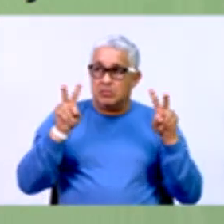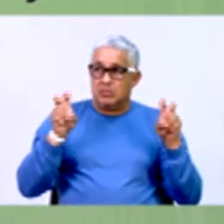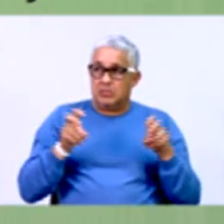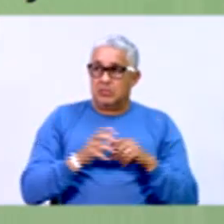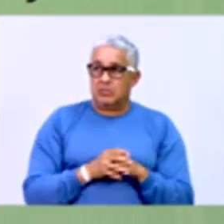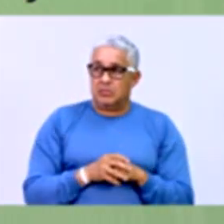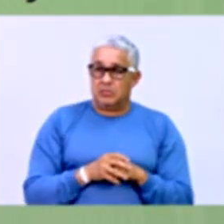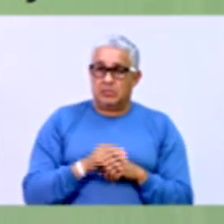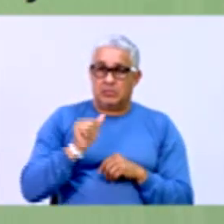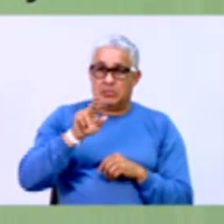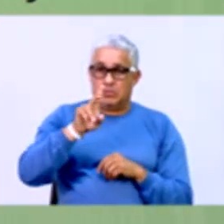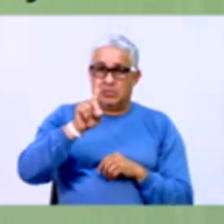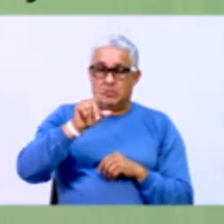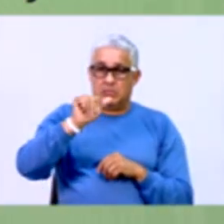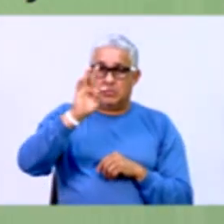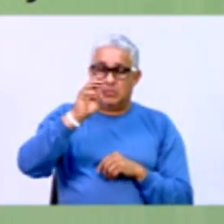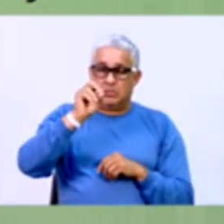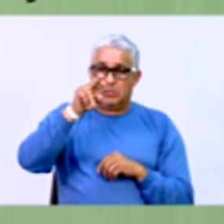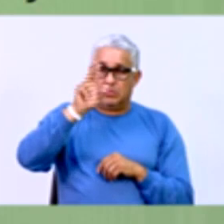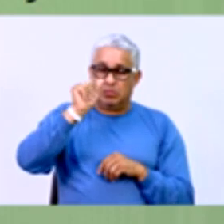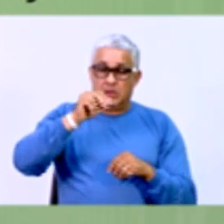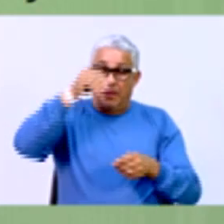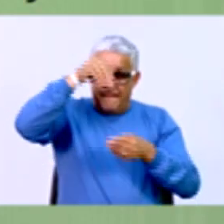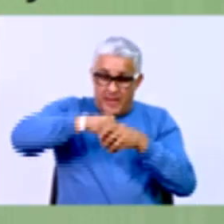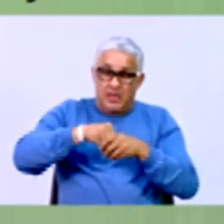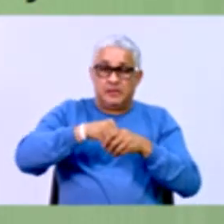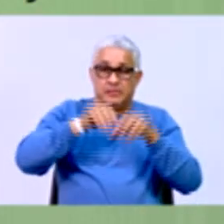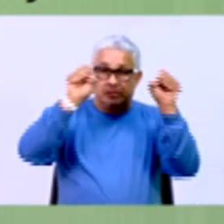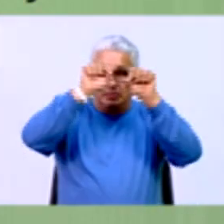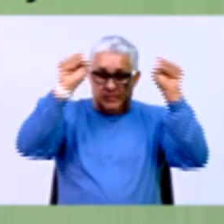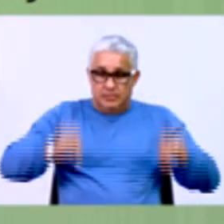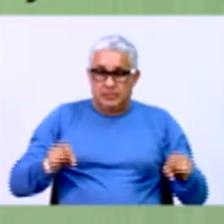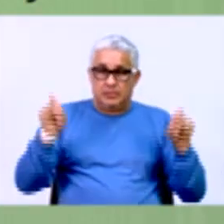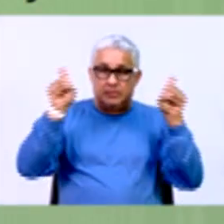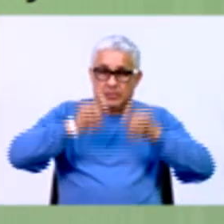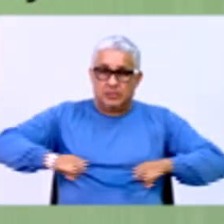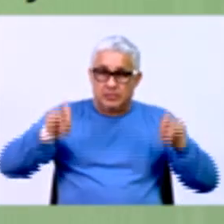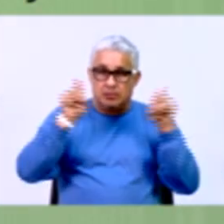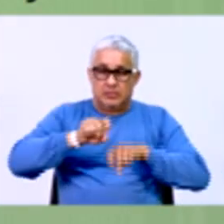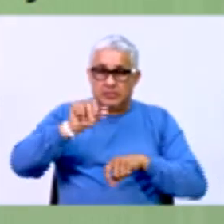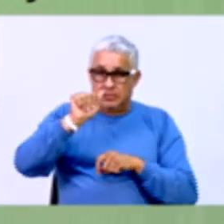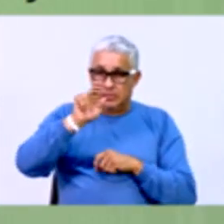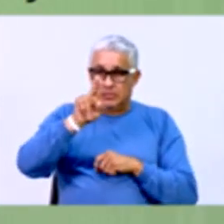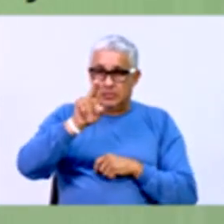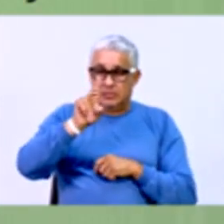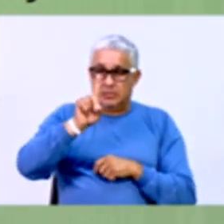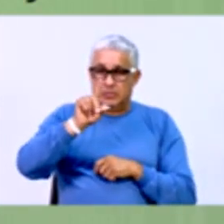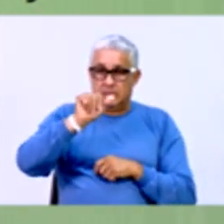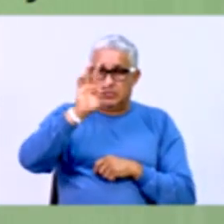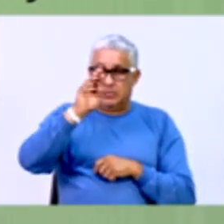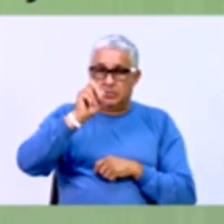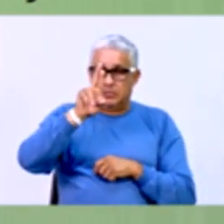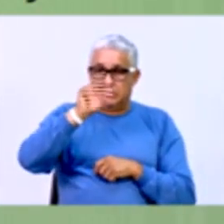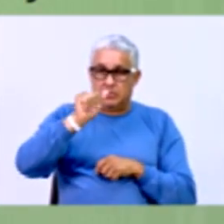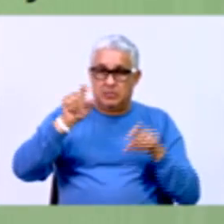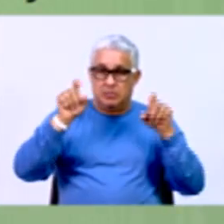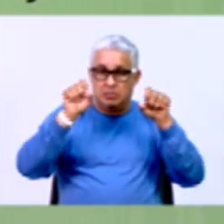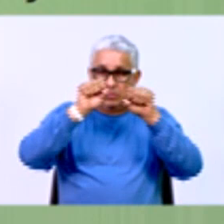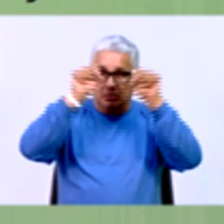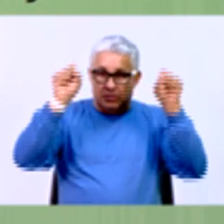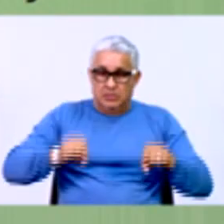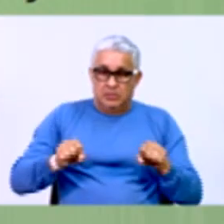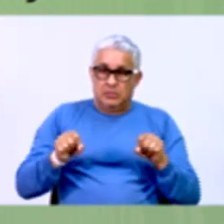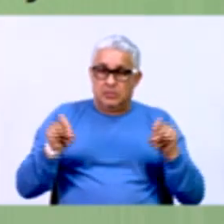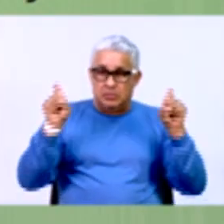de auditoria em sistemas computacionais. Quando se fala em auditoria em sistemas computacionais, então a gente falou